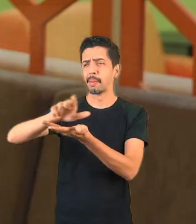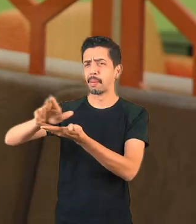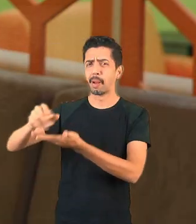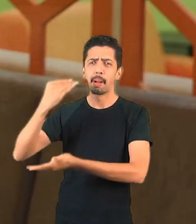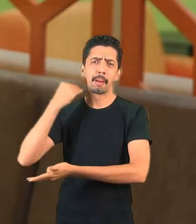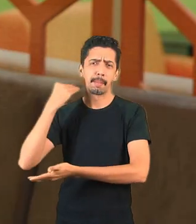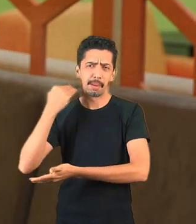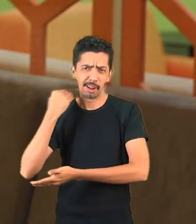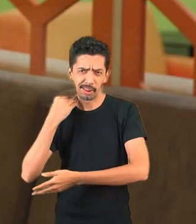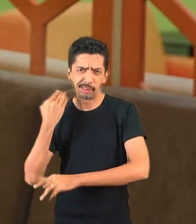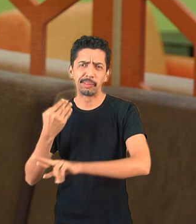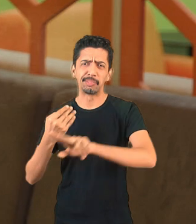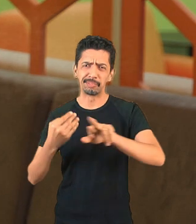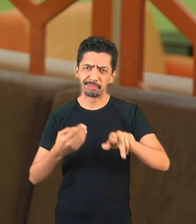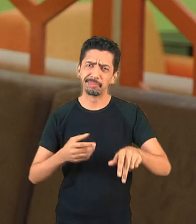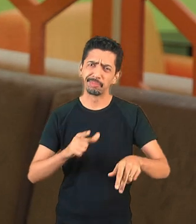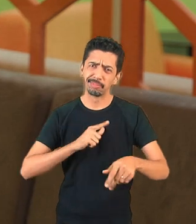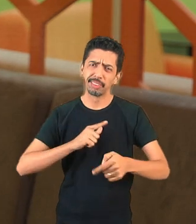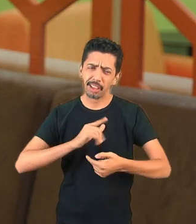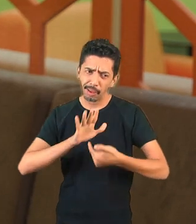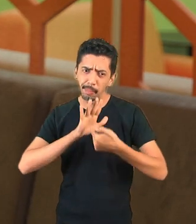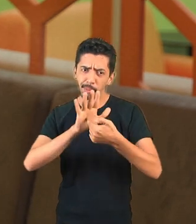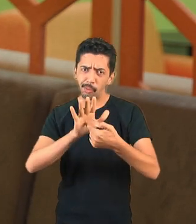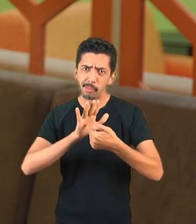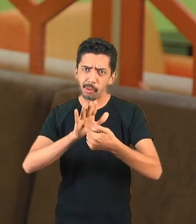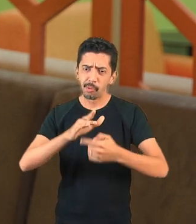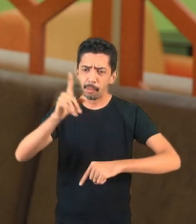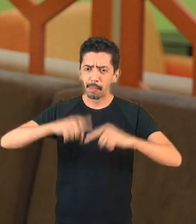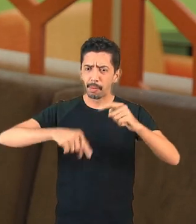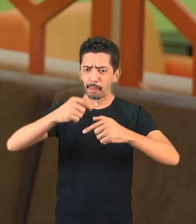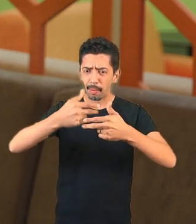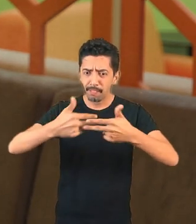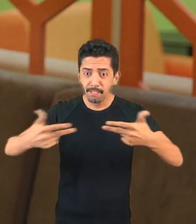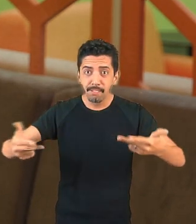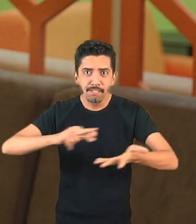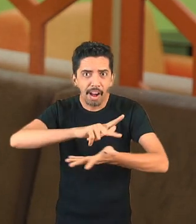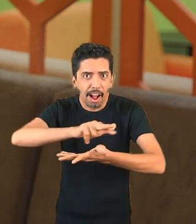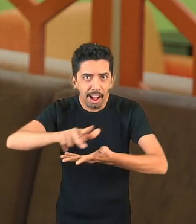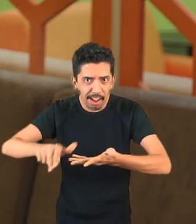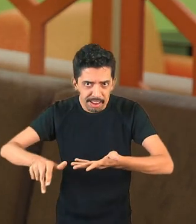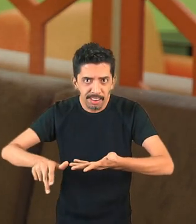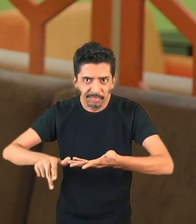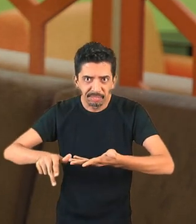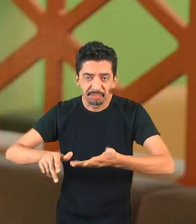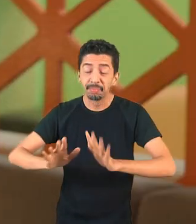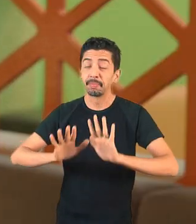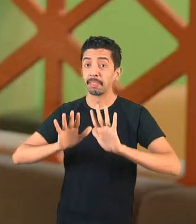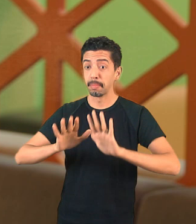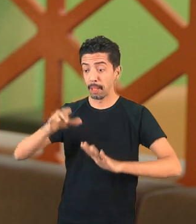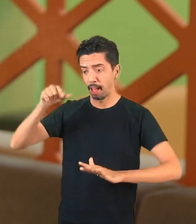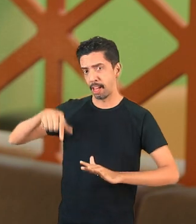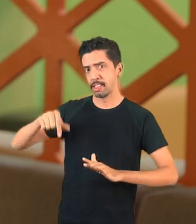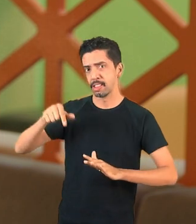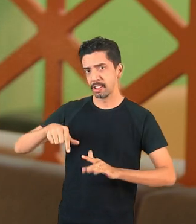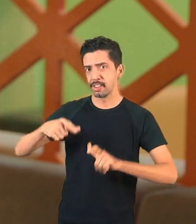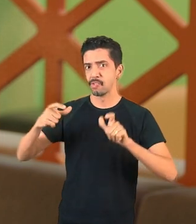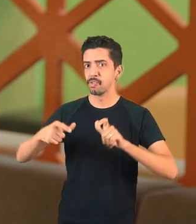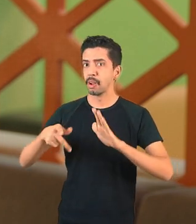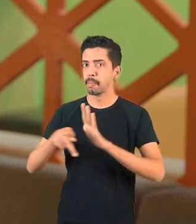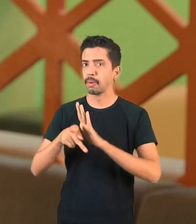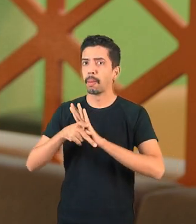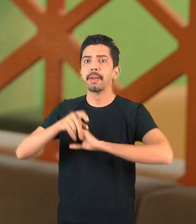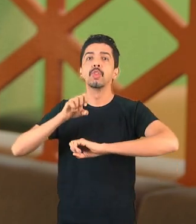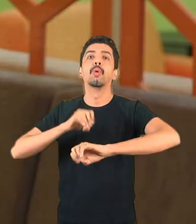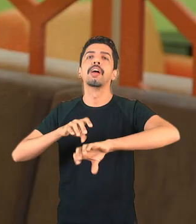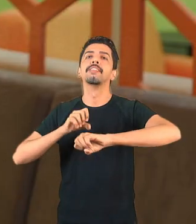geral, todo mundo praticando as suas atividades de especialistas em investimento. Mas aqui, nesse espaço da